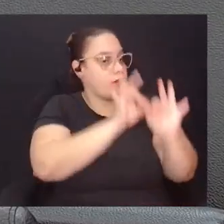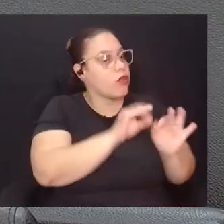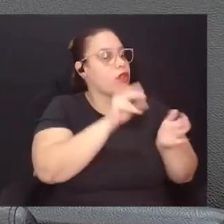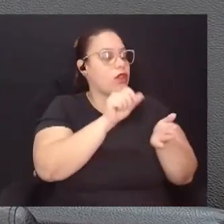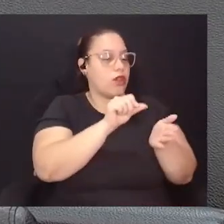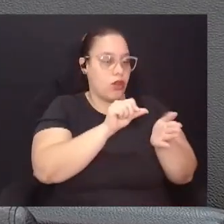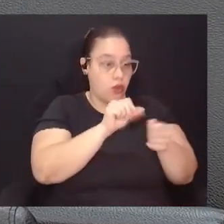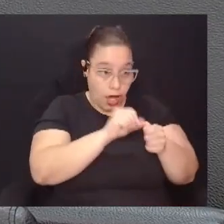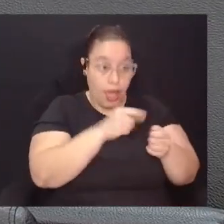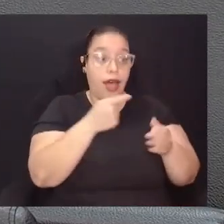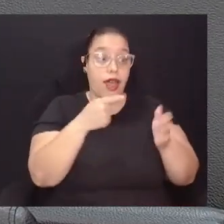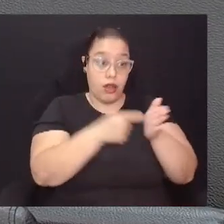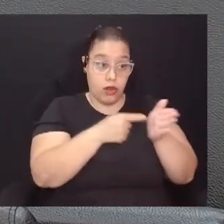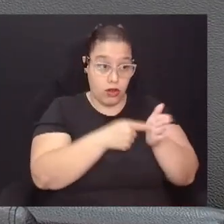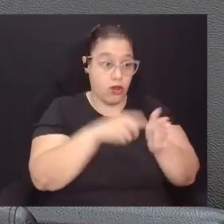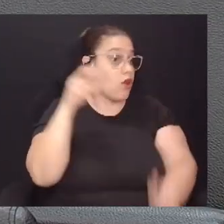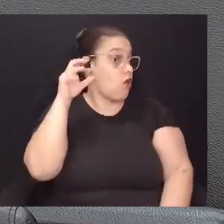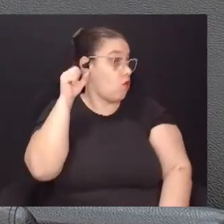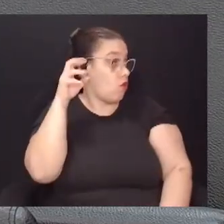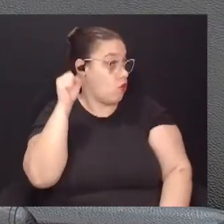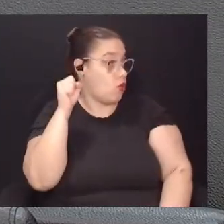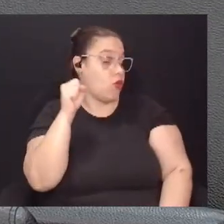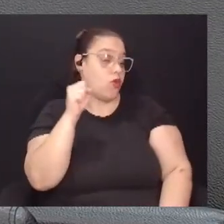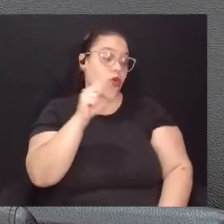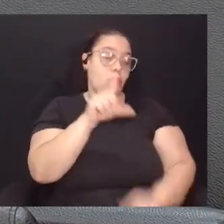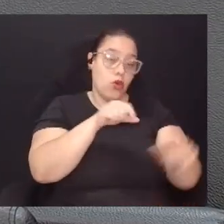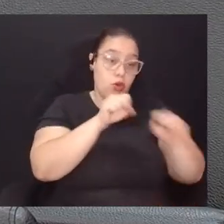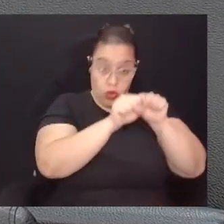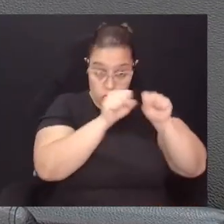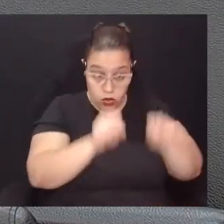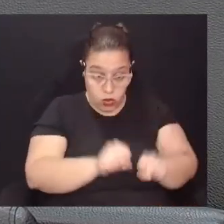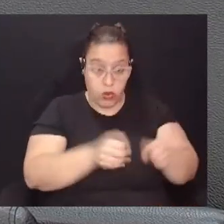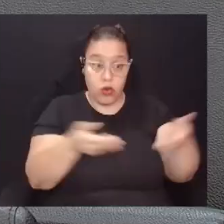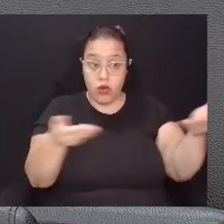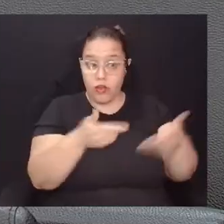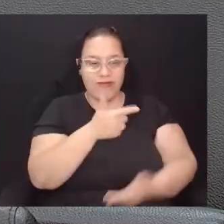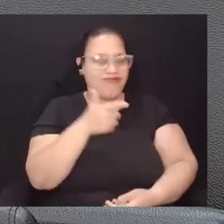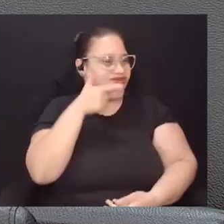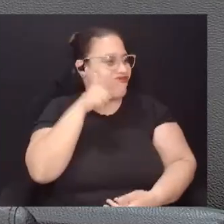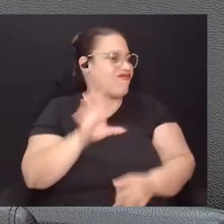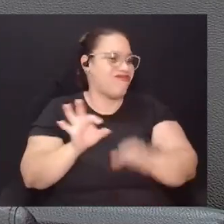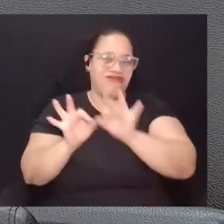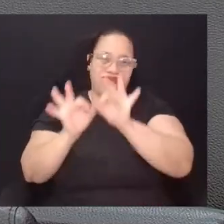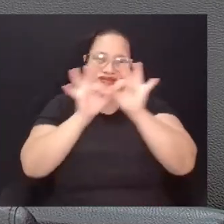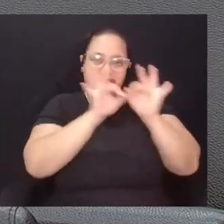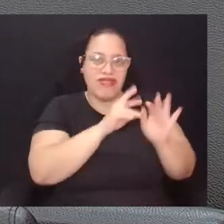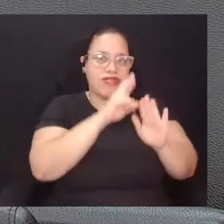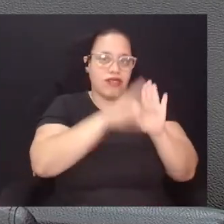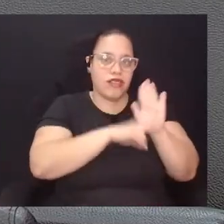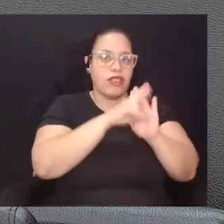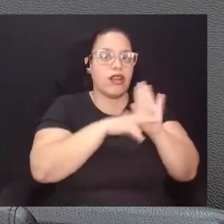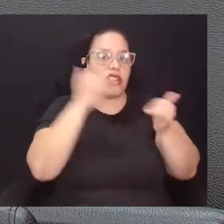Então as pessoas realizam a denúncia via ouvidoria, né? Os instrumentos que a gente tem hoje, e a gente não consegue acompanhar. A gente tem que